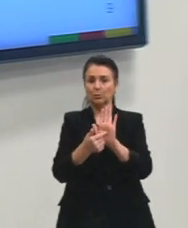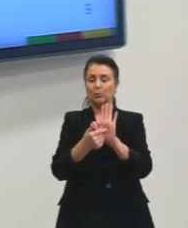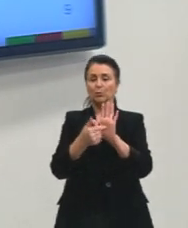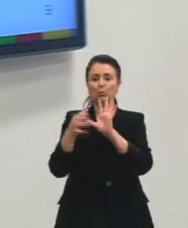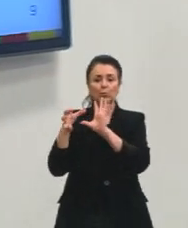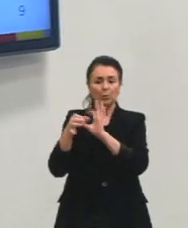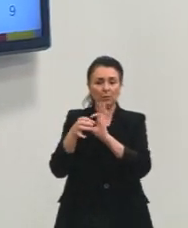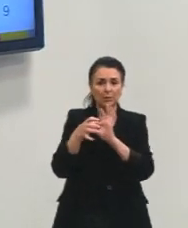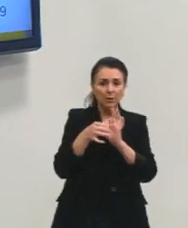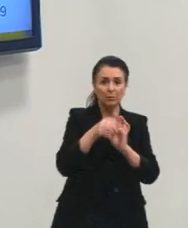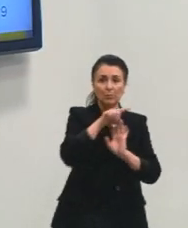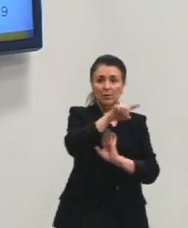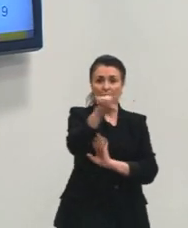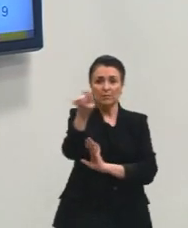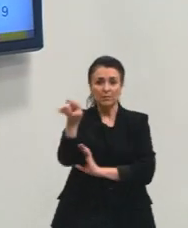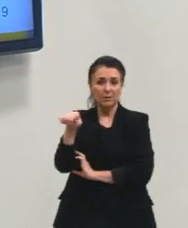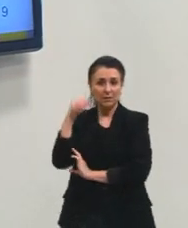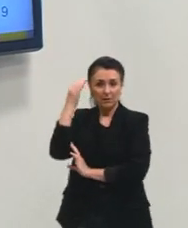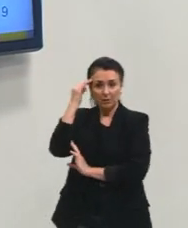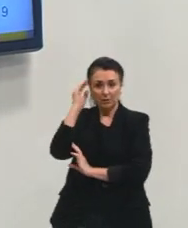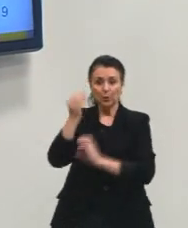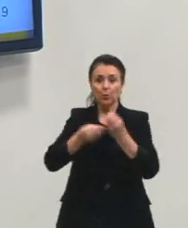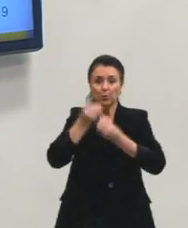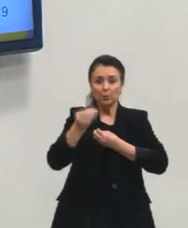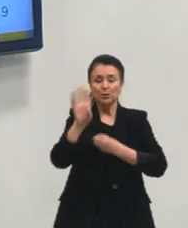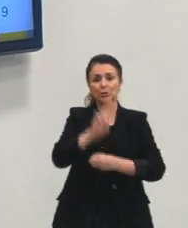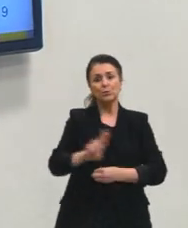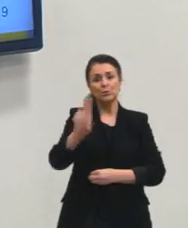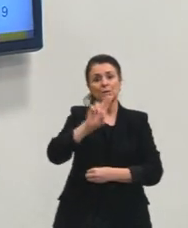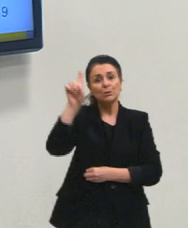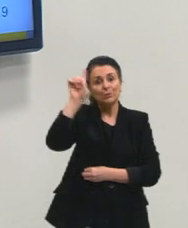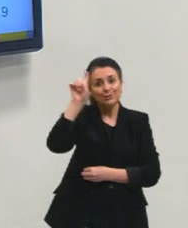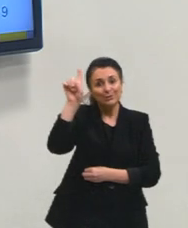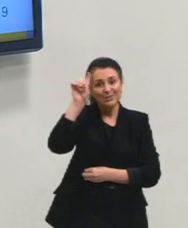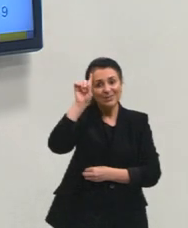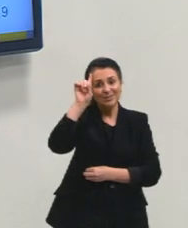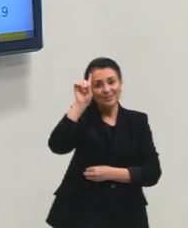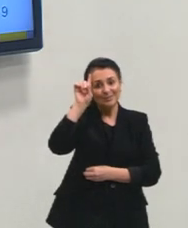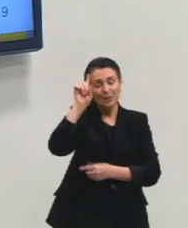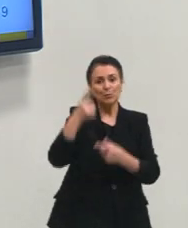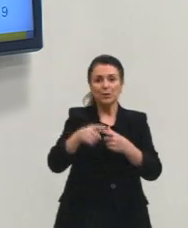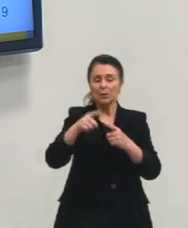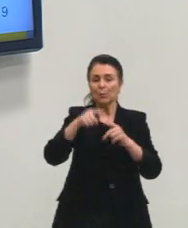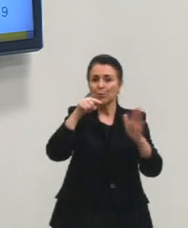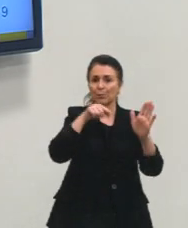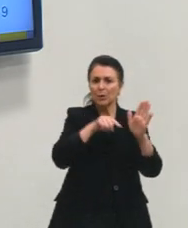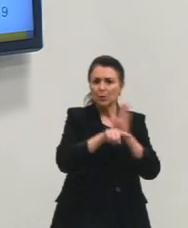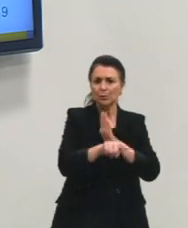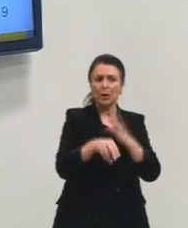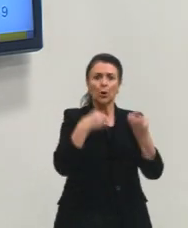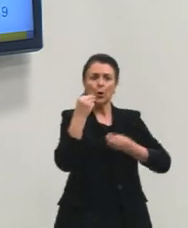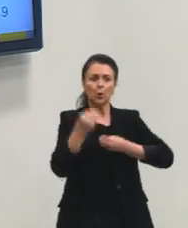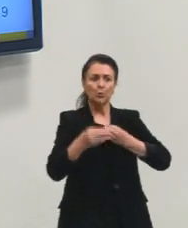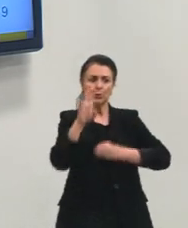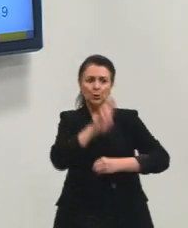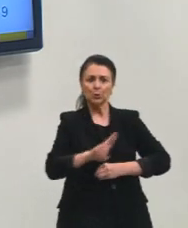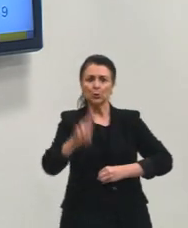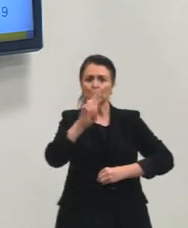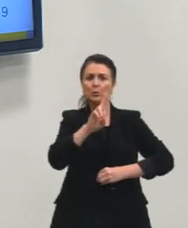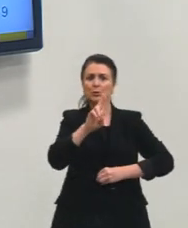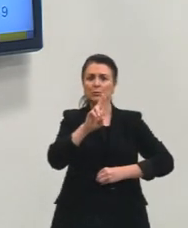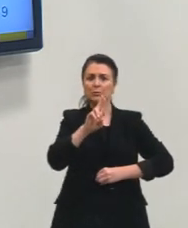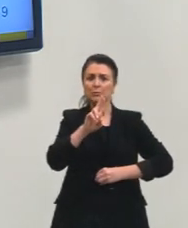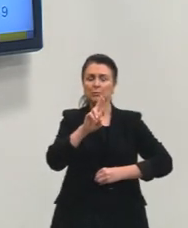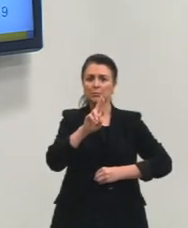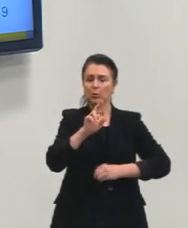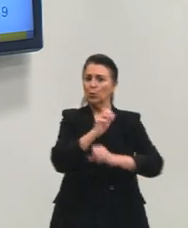como que a gente como é que eles estão presentes no dia a dia porque vai cair Exatamente isso trazendo a aplicação de um ácido ou de